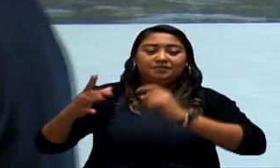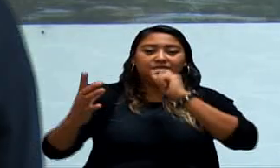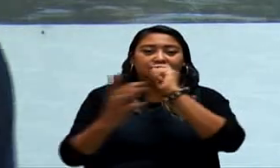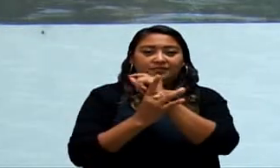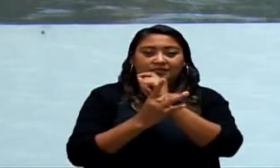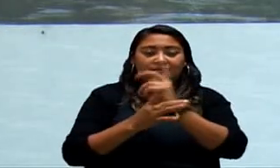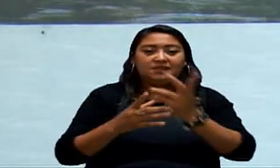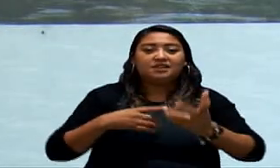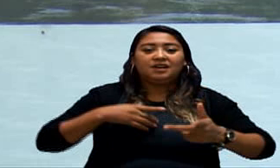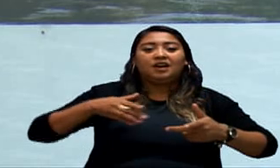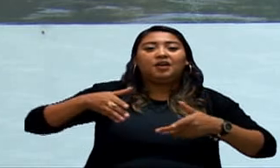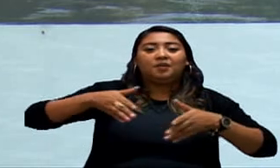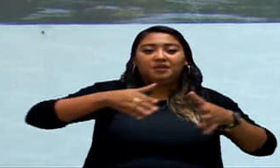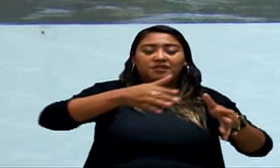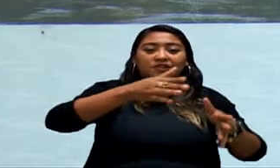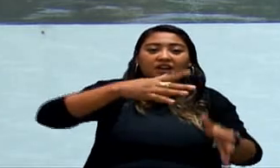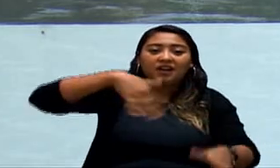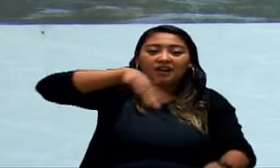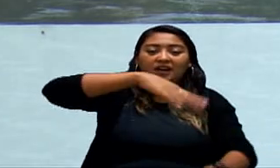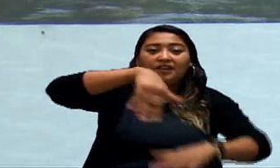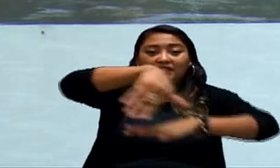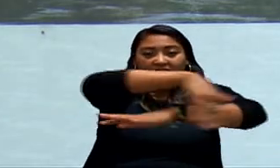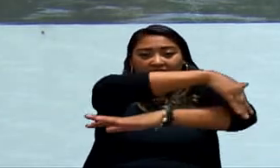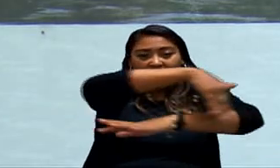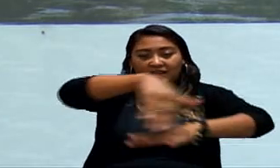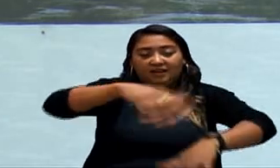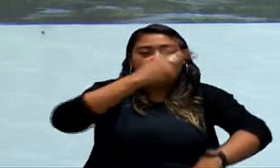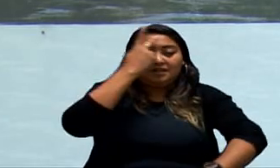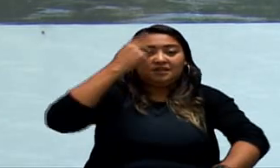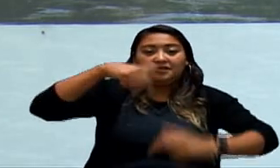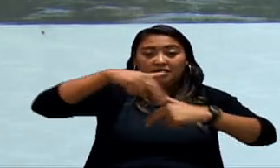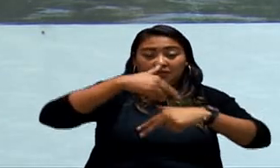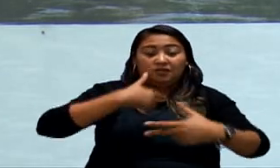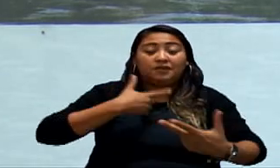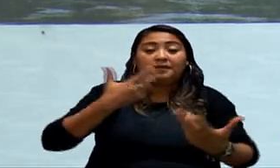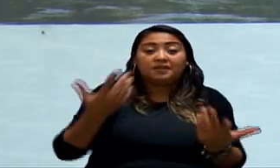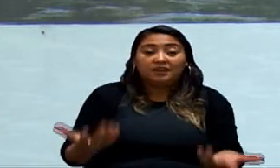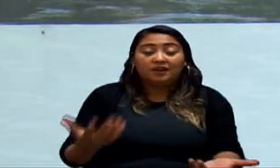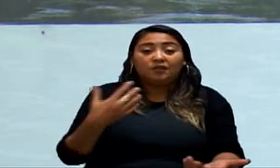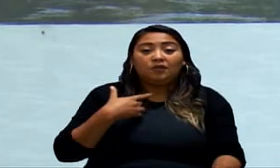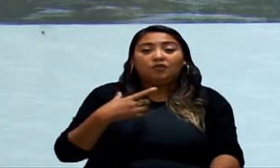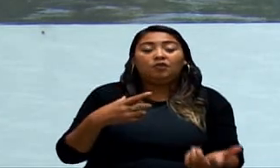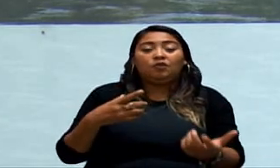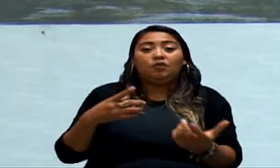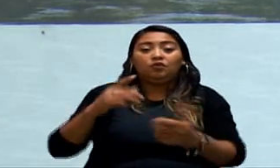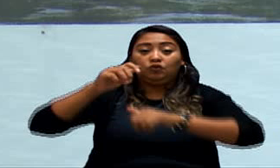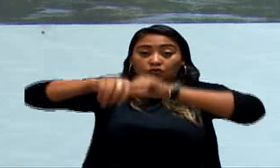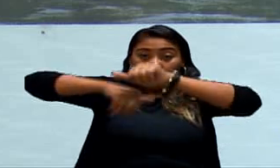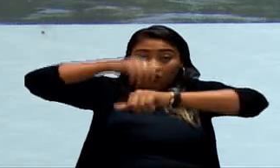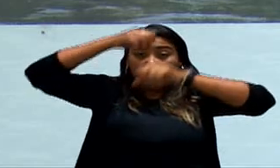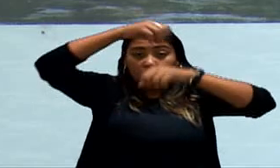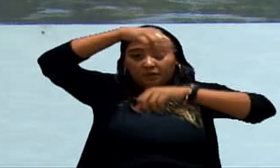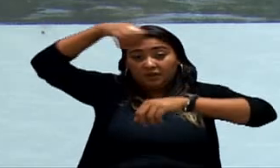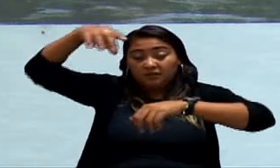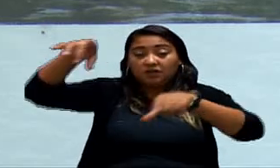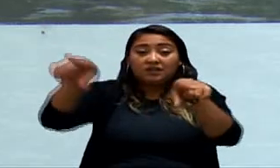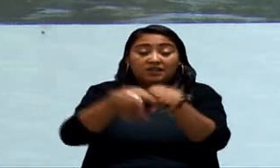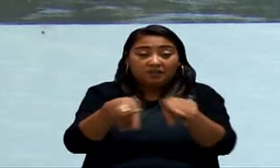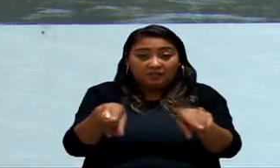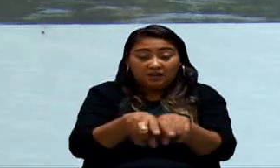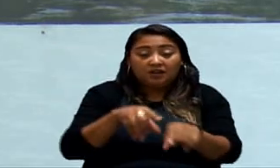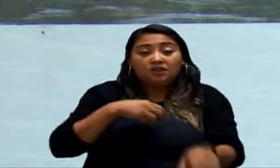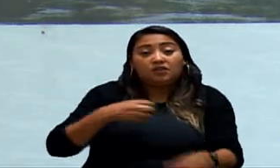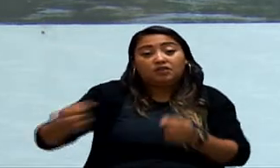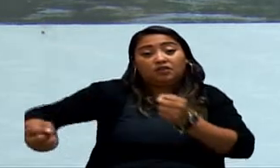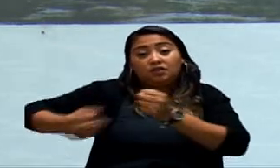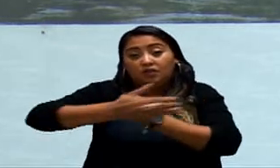a passagem de pessoas na Avenida Independência nesse trecho. Então, além da troca da iluminação, será implantado novos